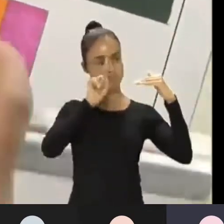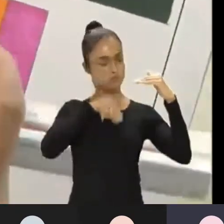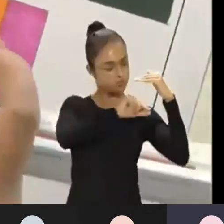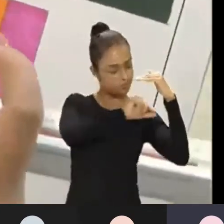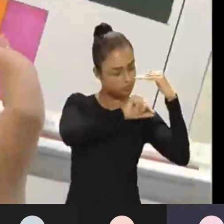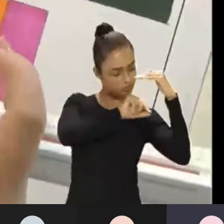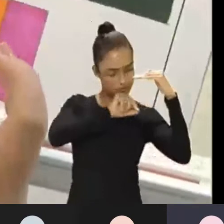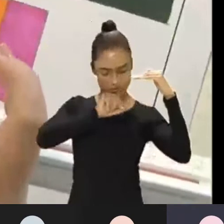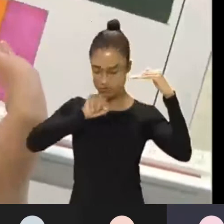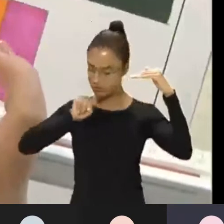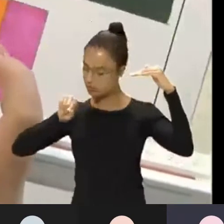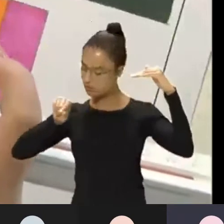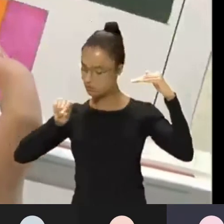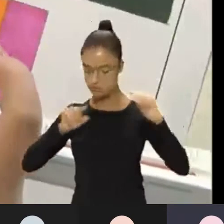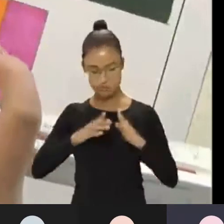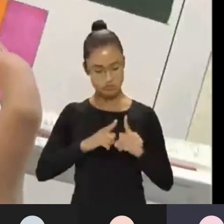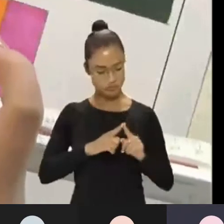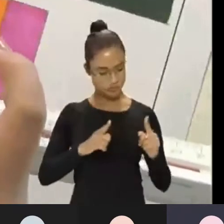o comprimento